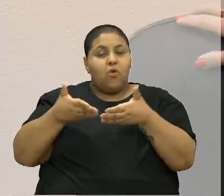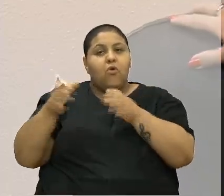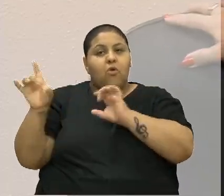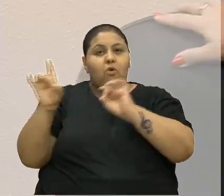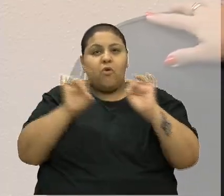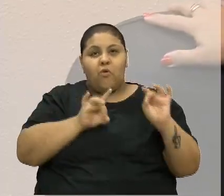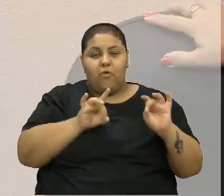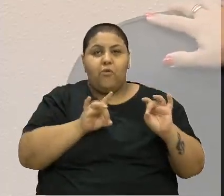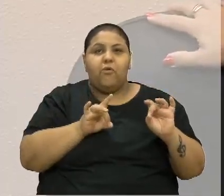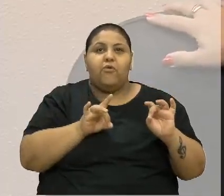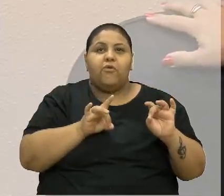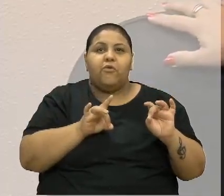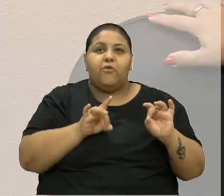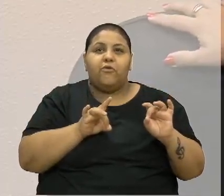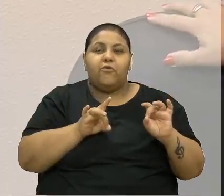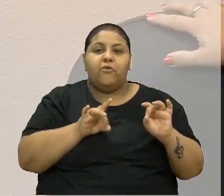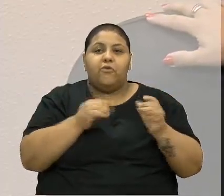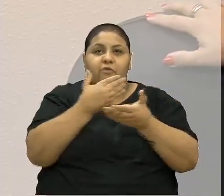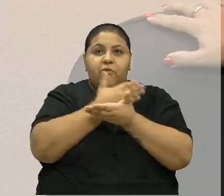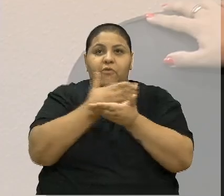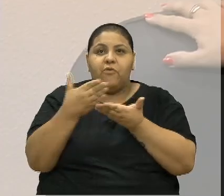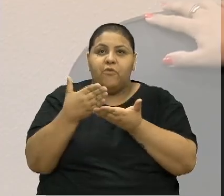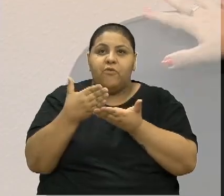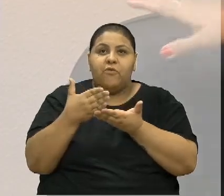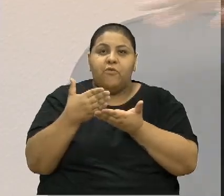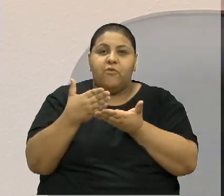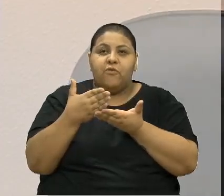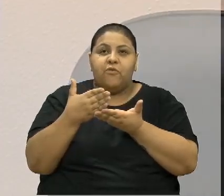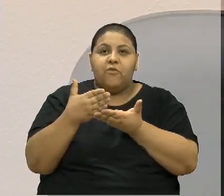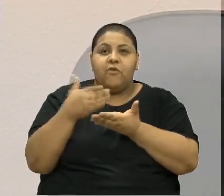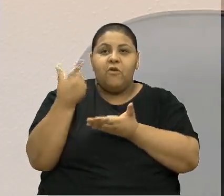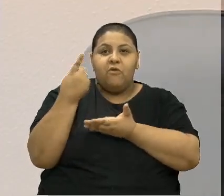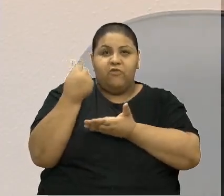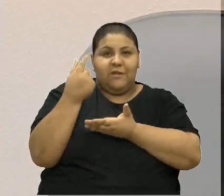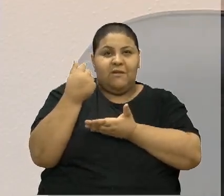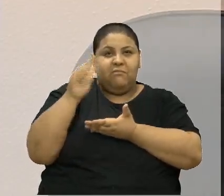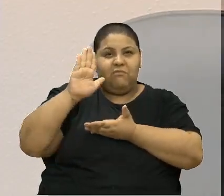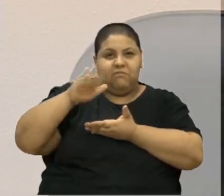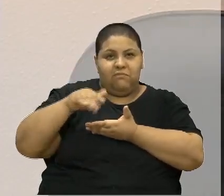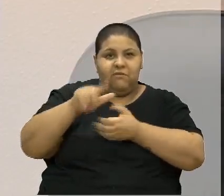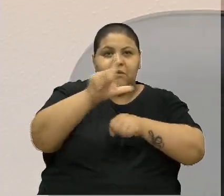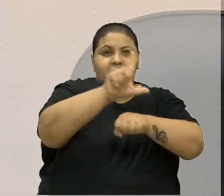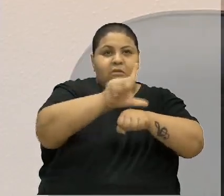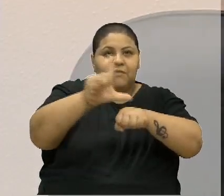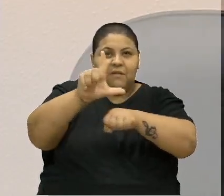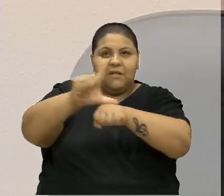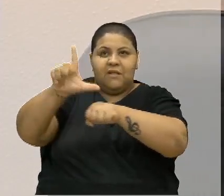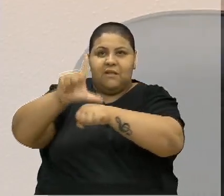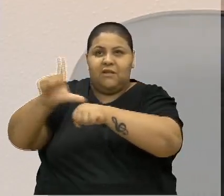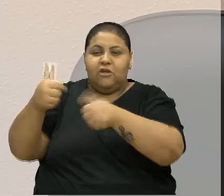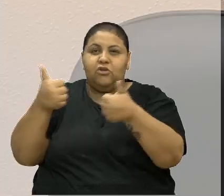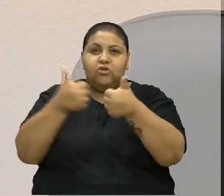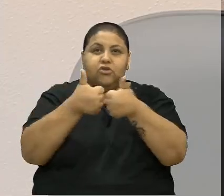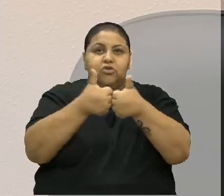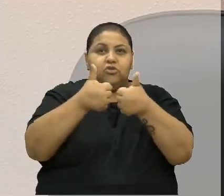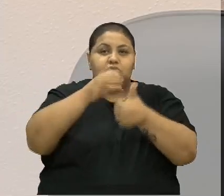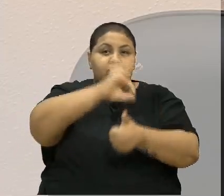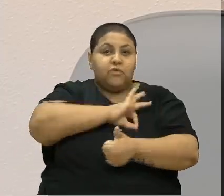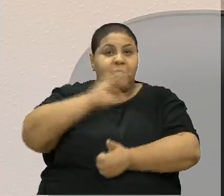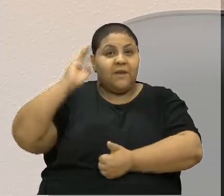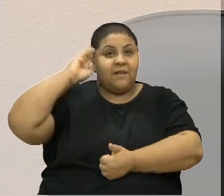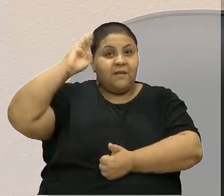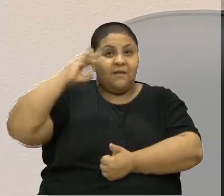acompanhando o lançamento da operação Black Friday, que é do comércio, né? Do comércio caxiense, com a Brigada Militar, então também é